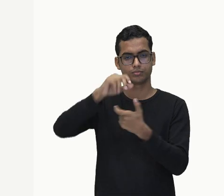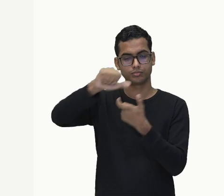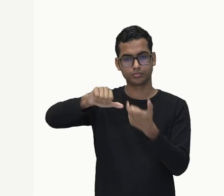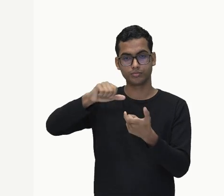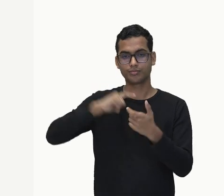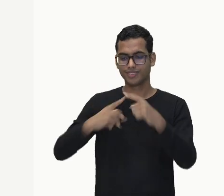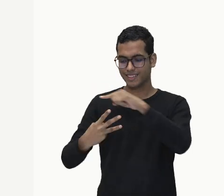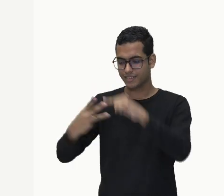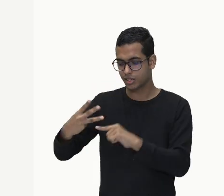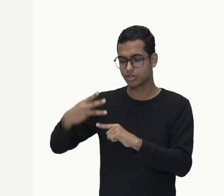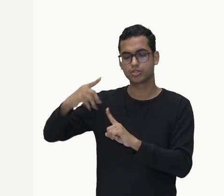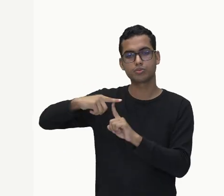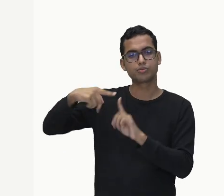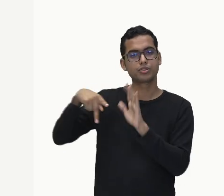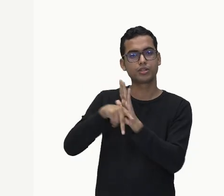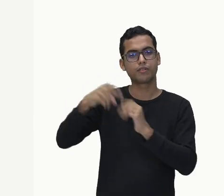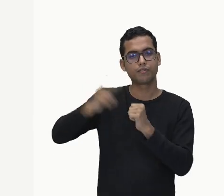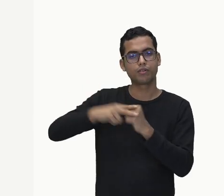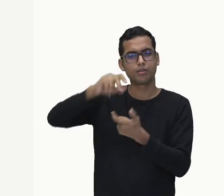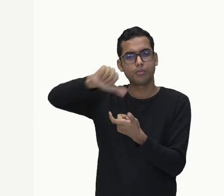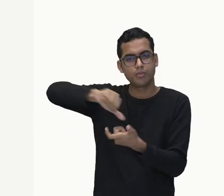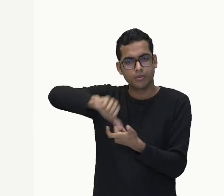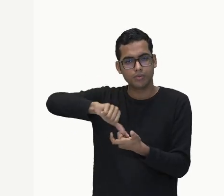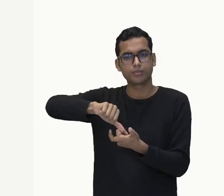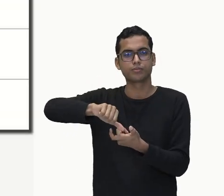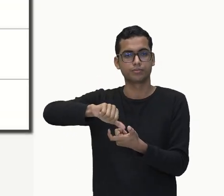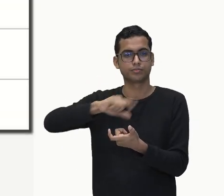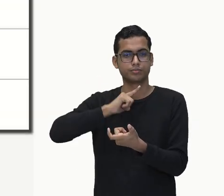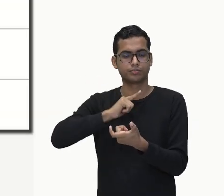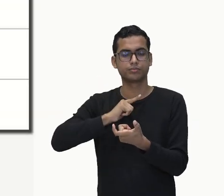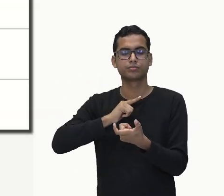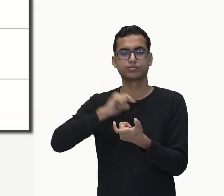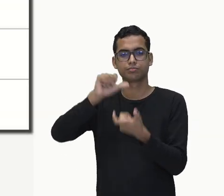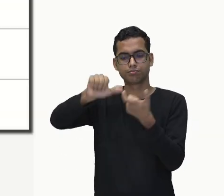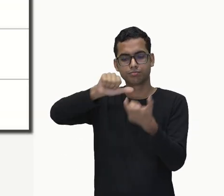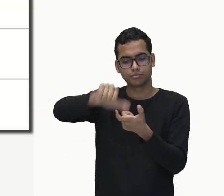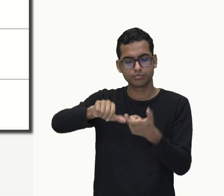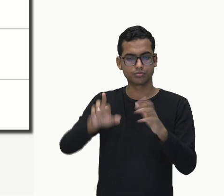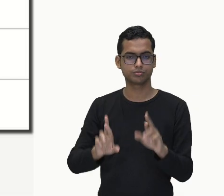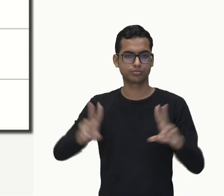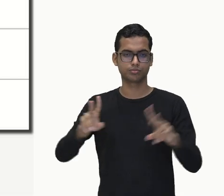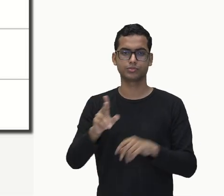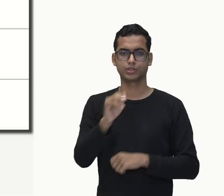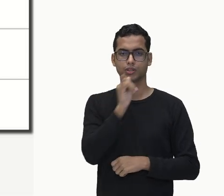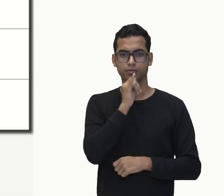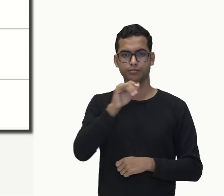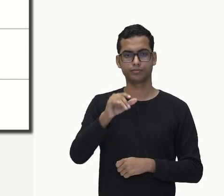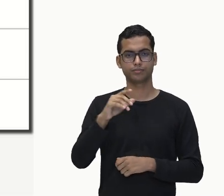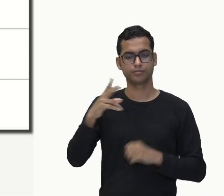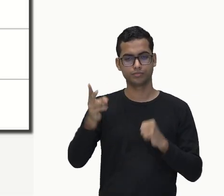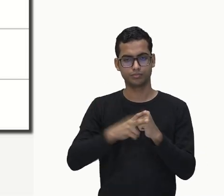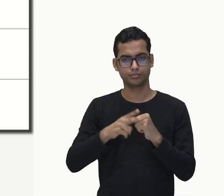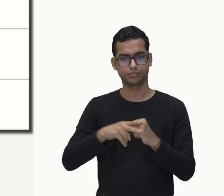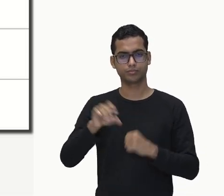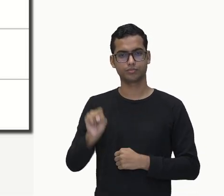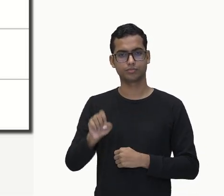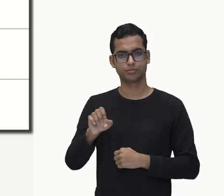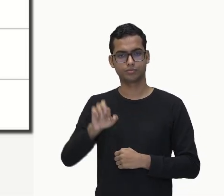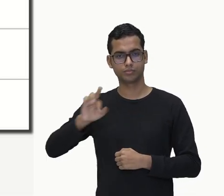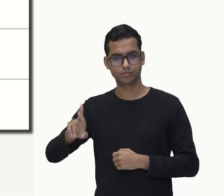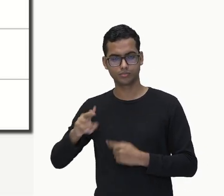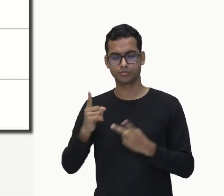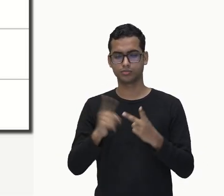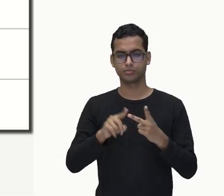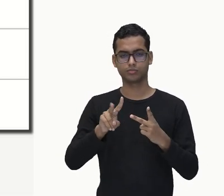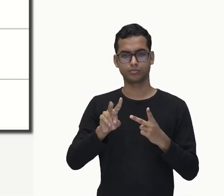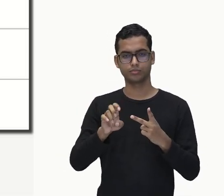conjugação diferenciada. Que verbos são esses, professor? Esses aqui. O verbo ser, ver,